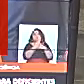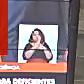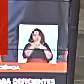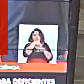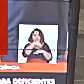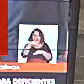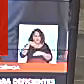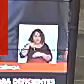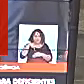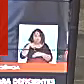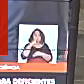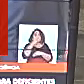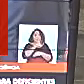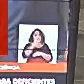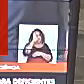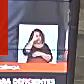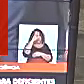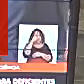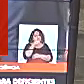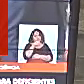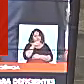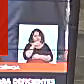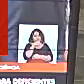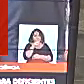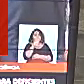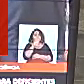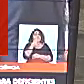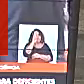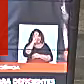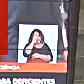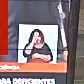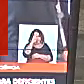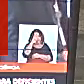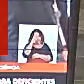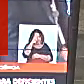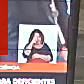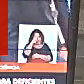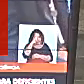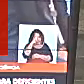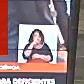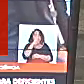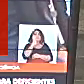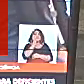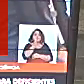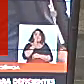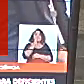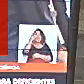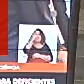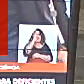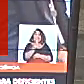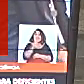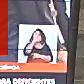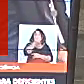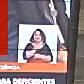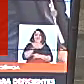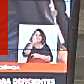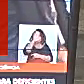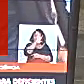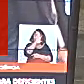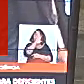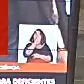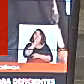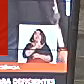solucionar isso. E aí lembrar que a gente já tem, inclusive, em âmbito nacional, em relação ao